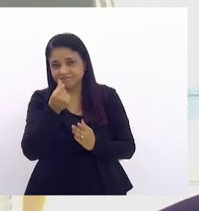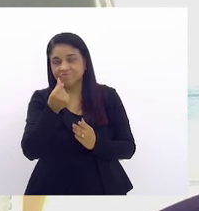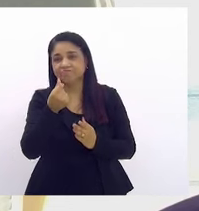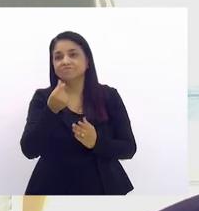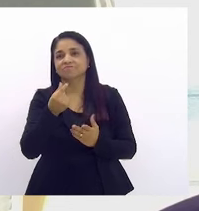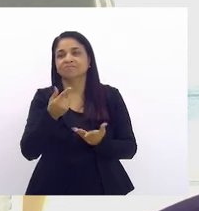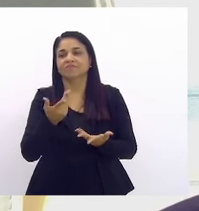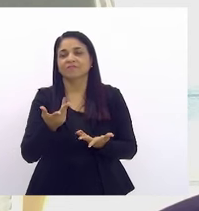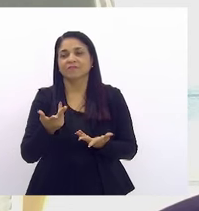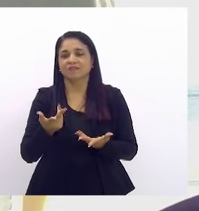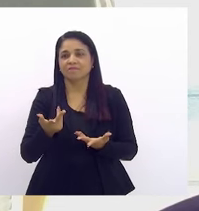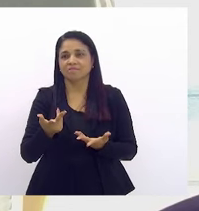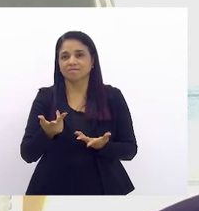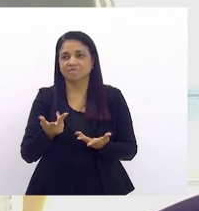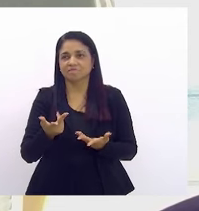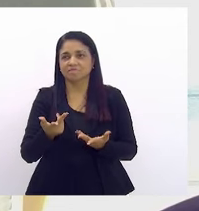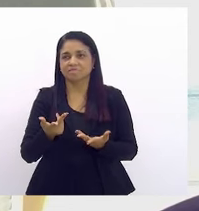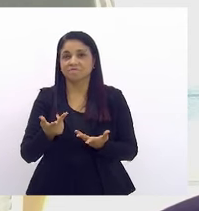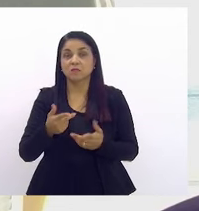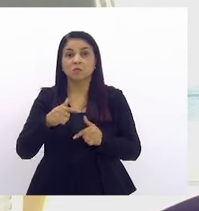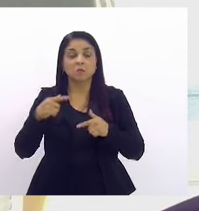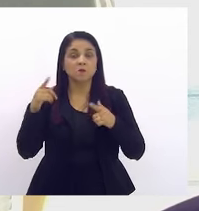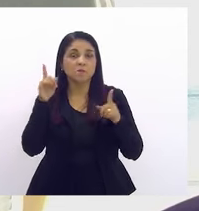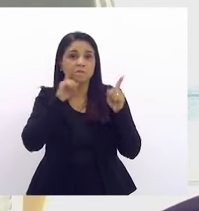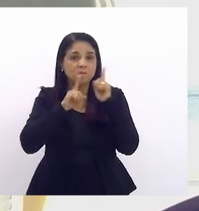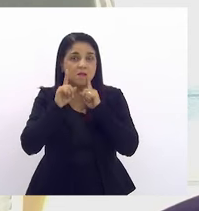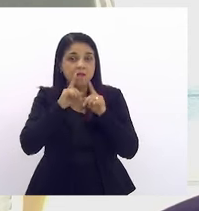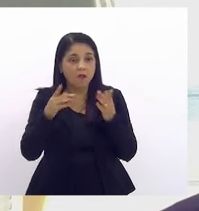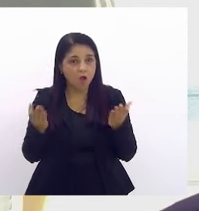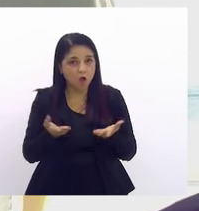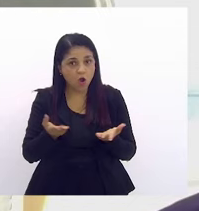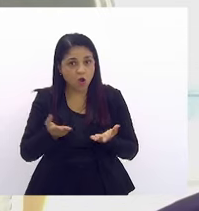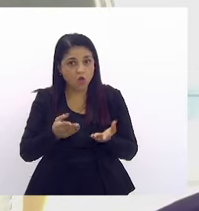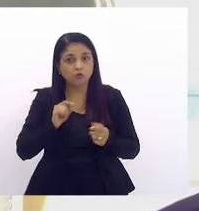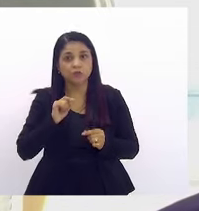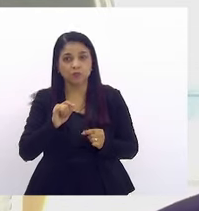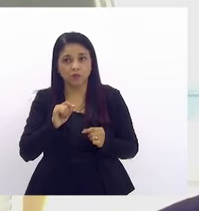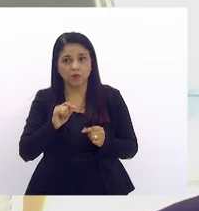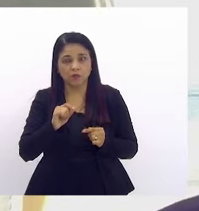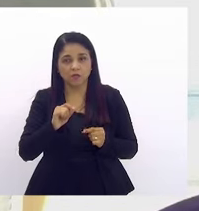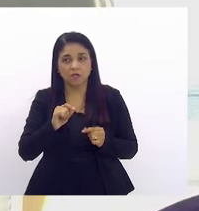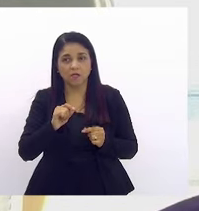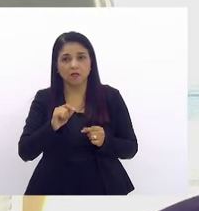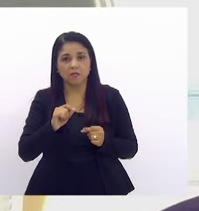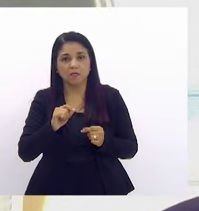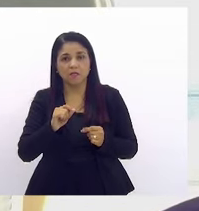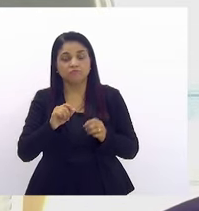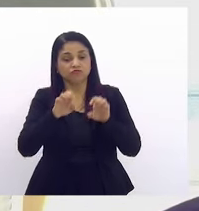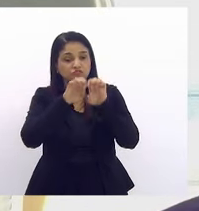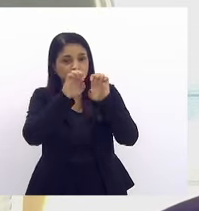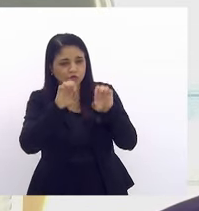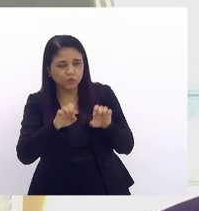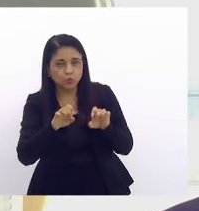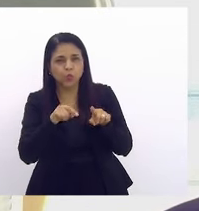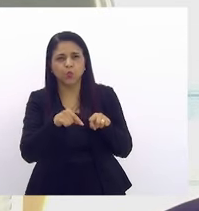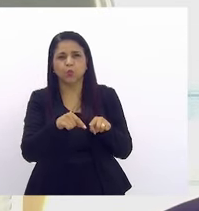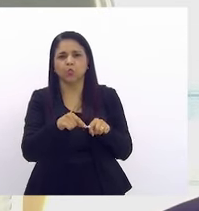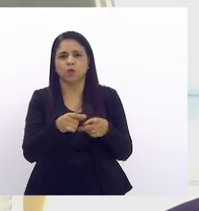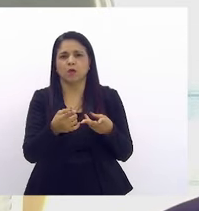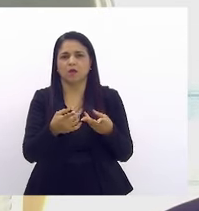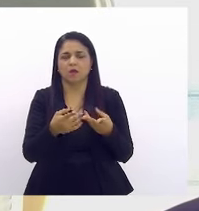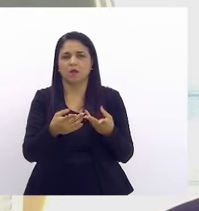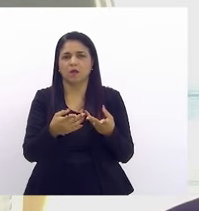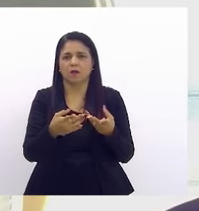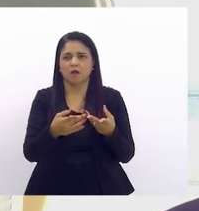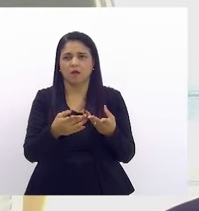que o que Maricá está fazendo hoje é tirar grande parte da falta de infraestrutura,